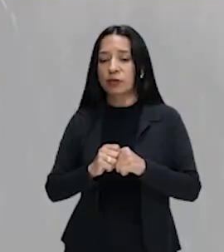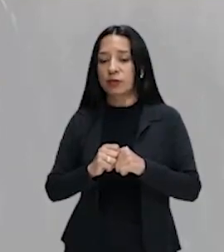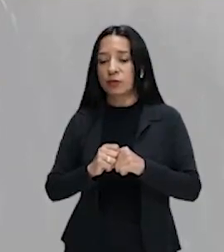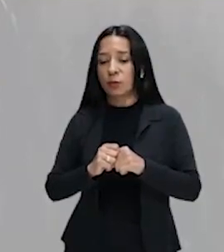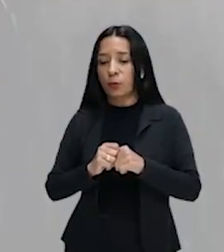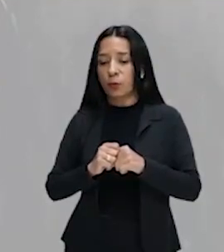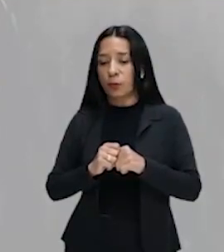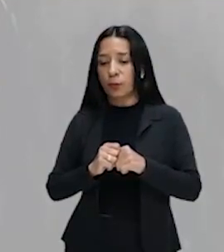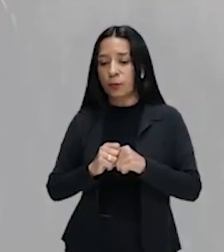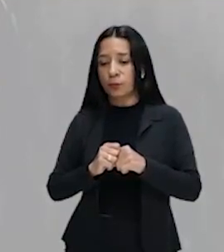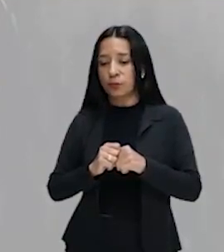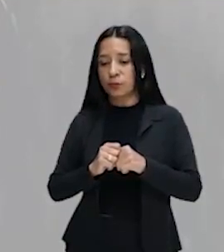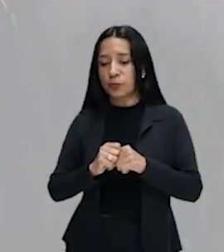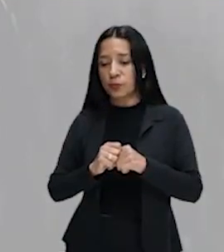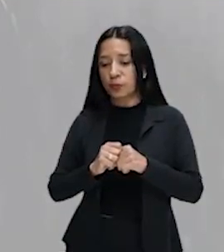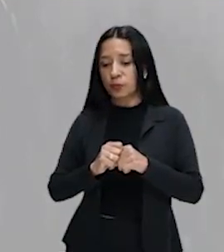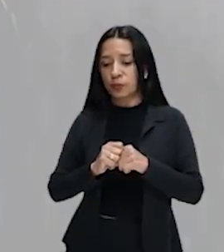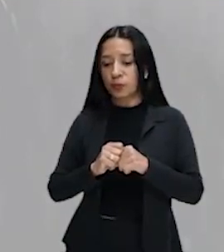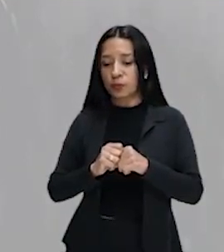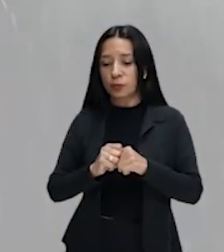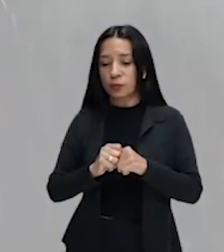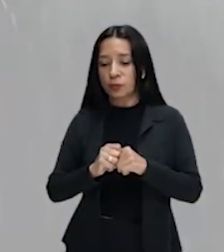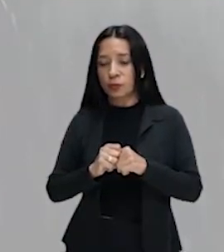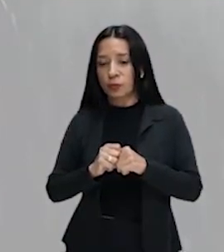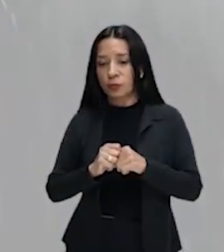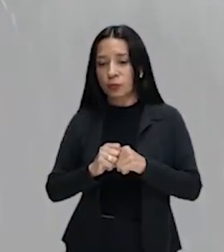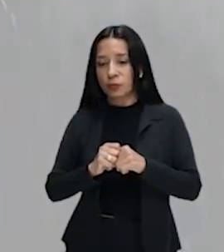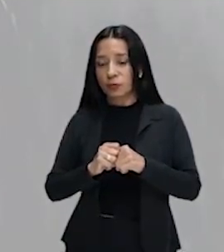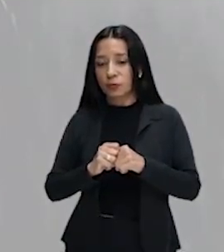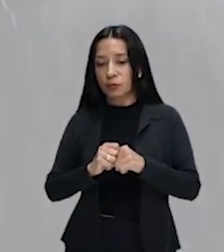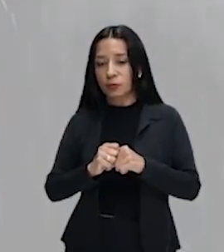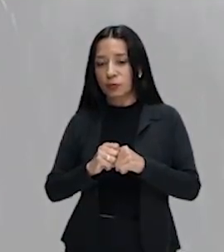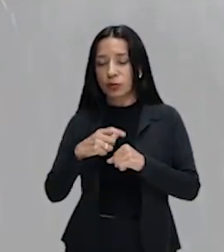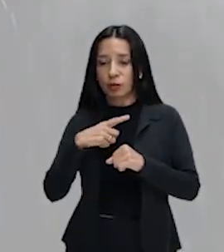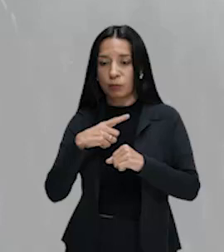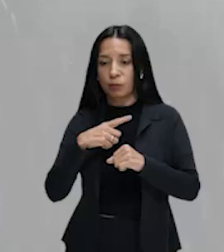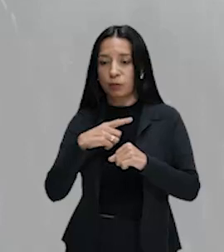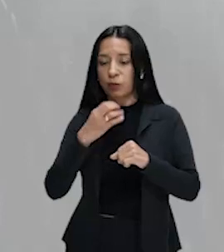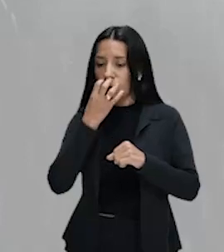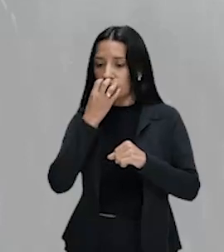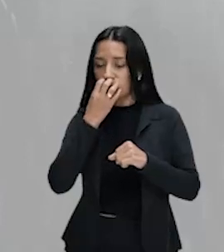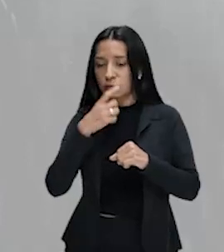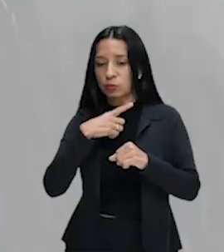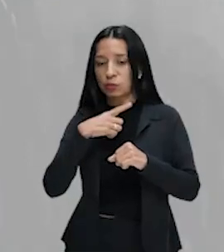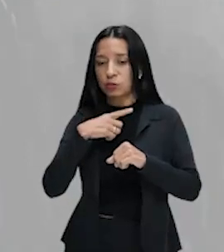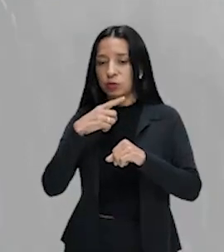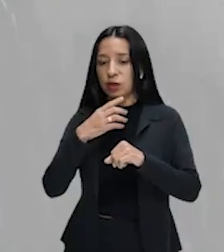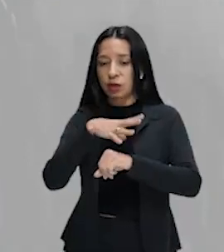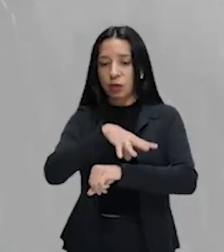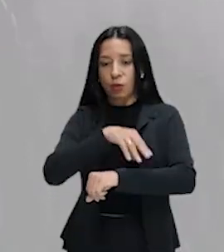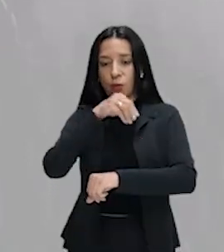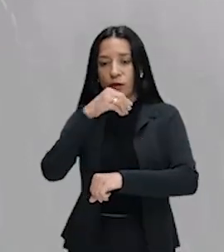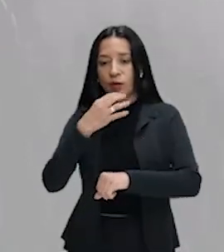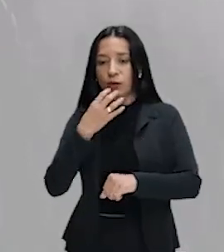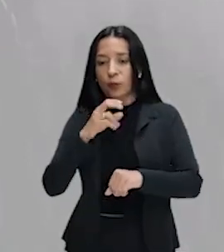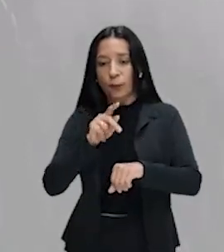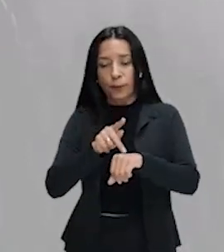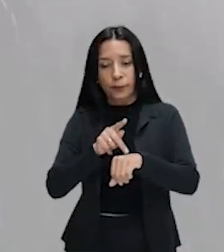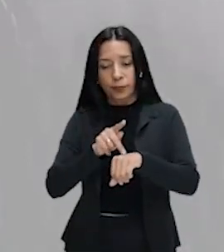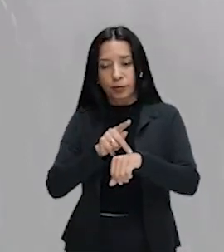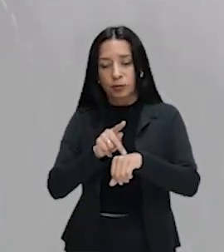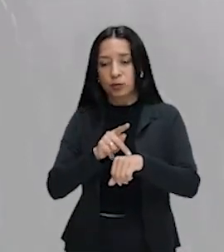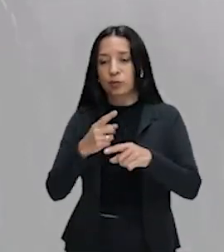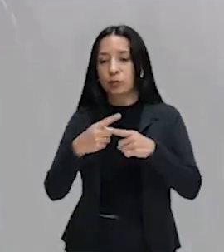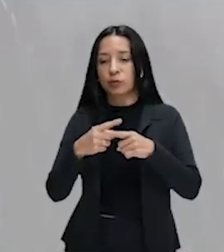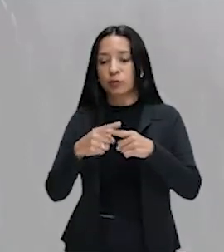seja, então um animal, o cachorro labrador, ele vai ter a sua pelagem preta, certo? Por quê? Primeiro, porque